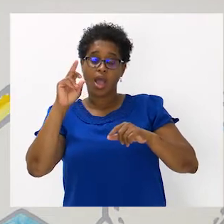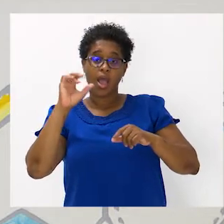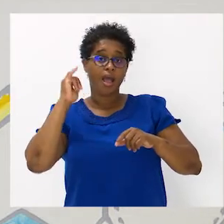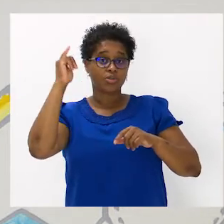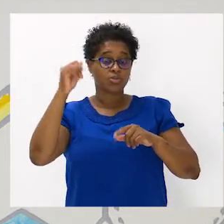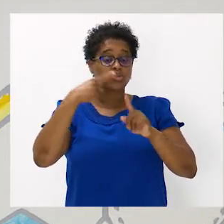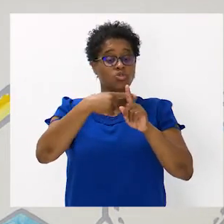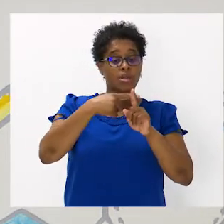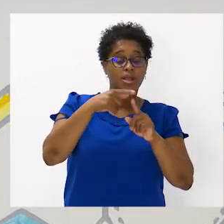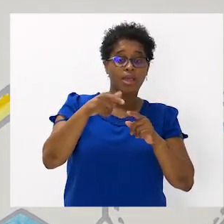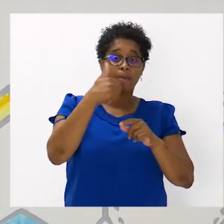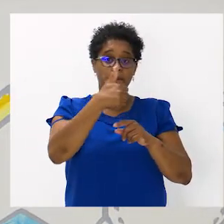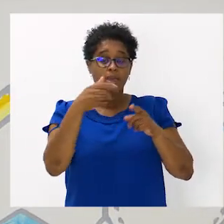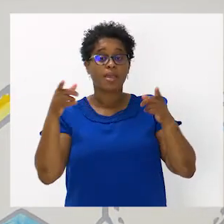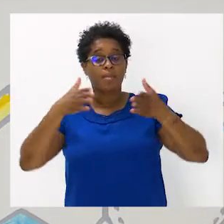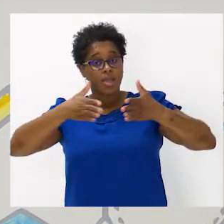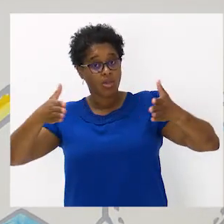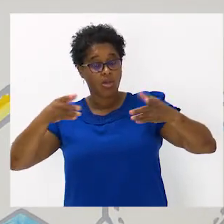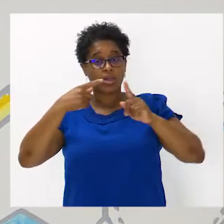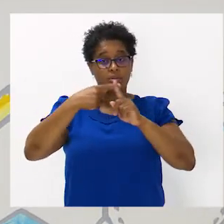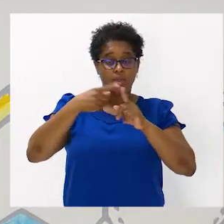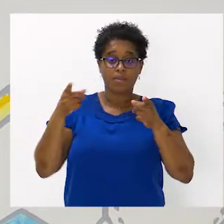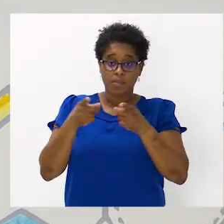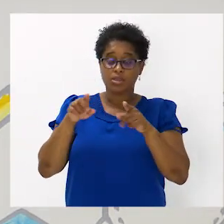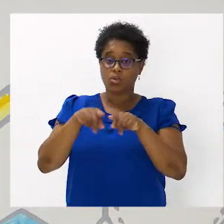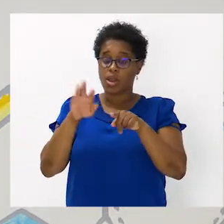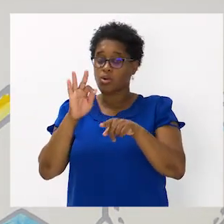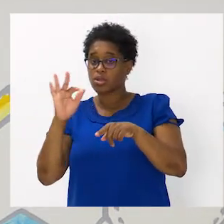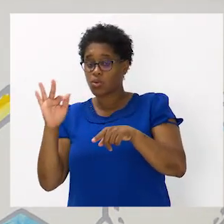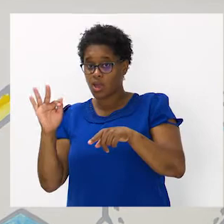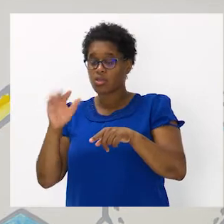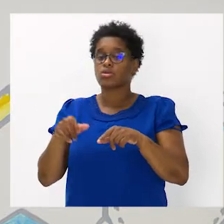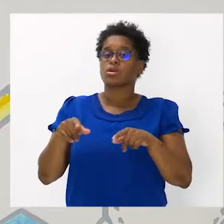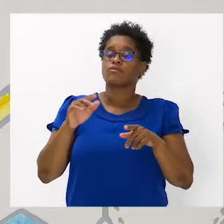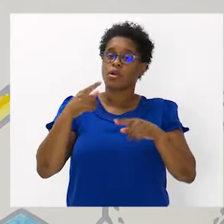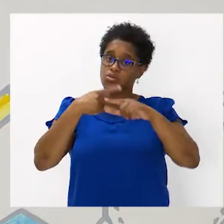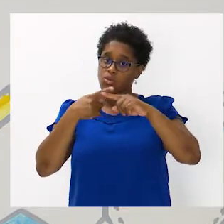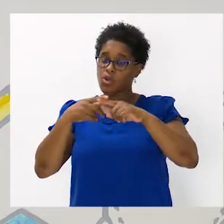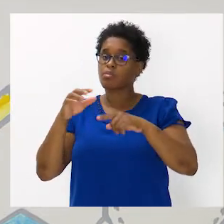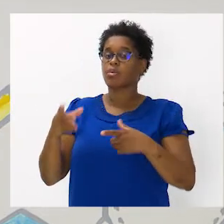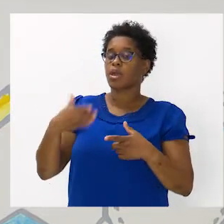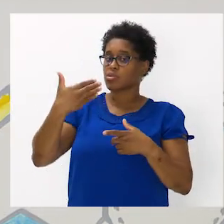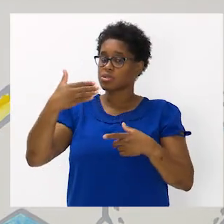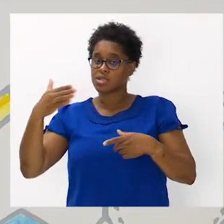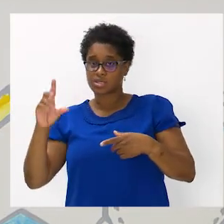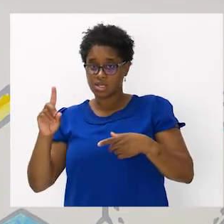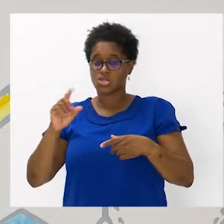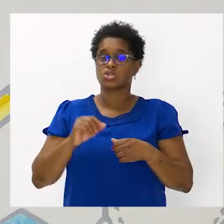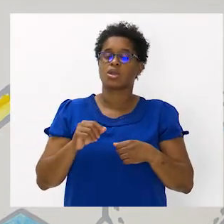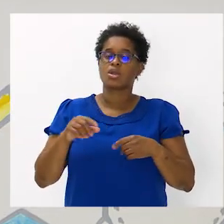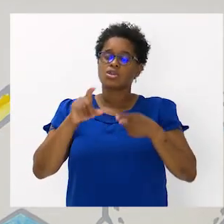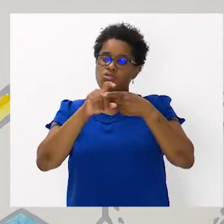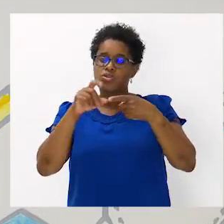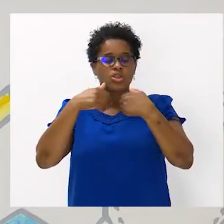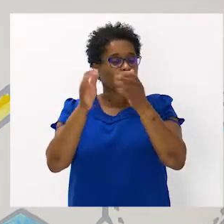aqui base maior e base menor deu 44. Agora vamos multiplicar pela altura, que é 16 metros,